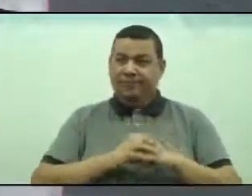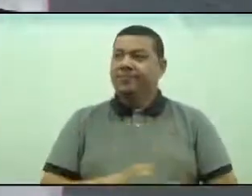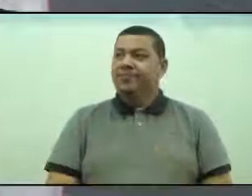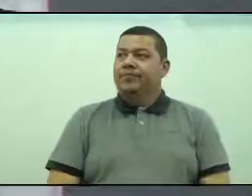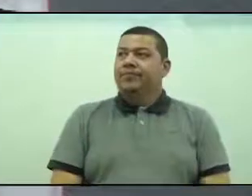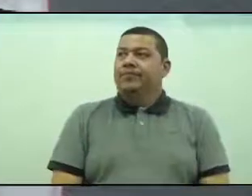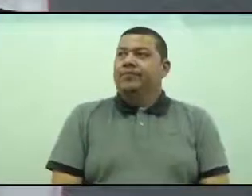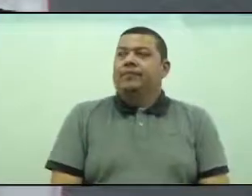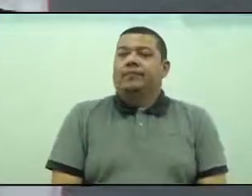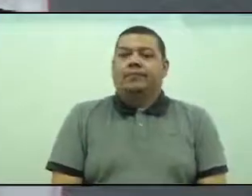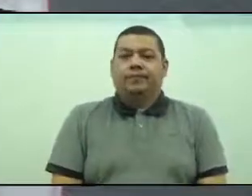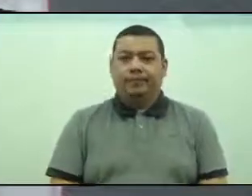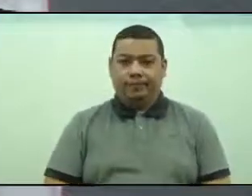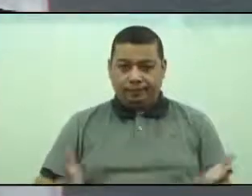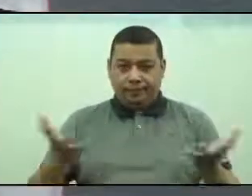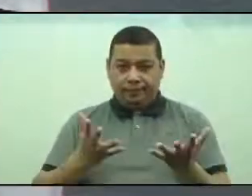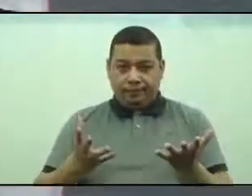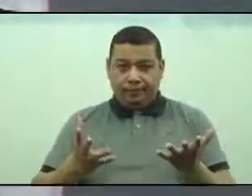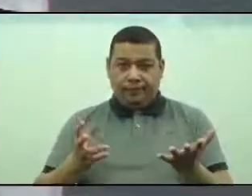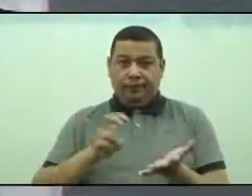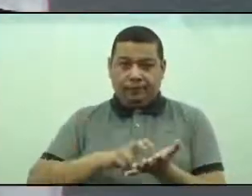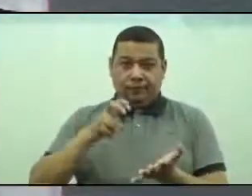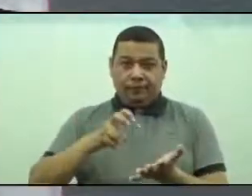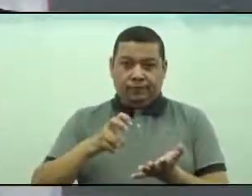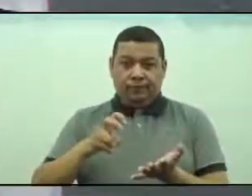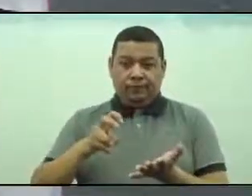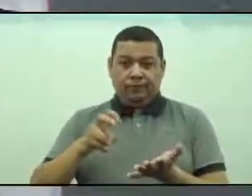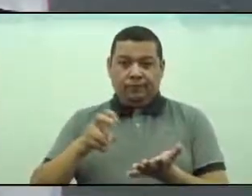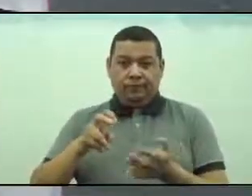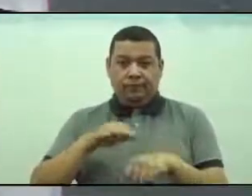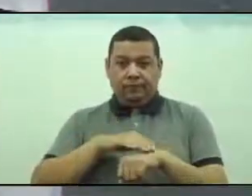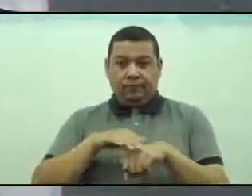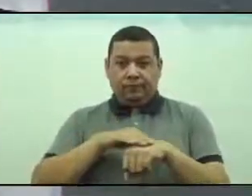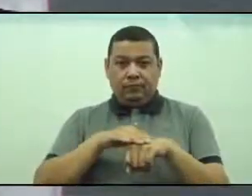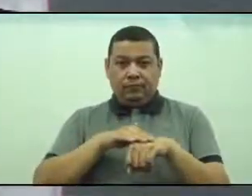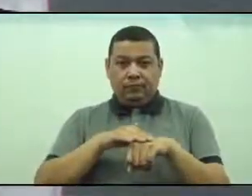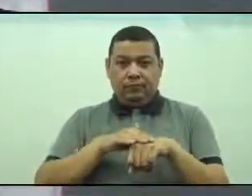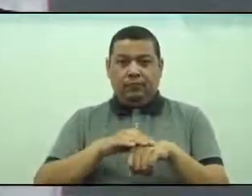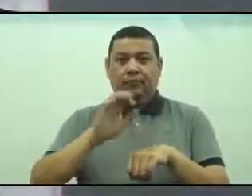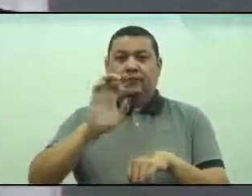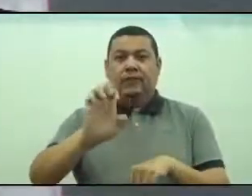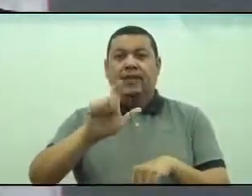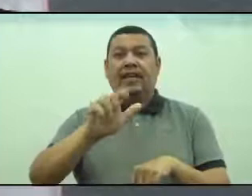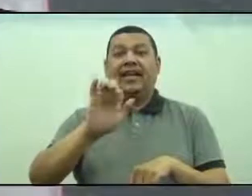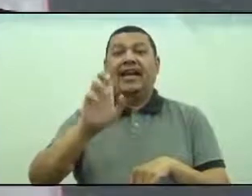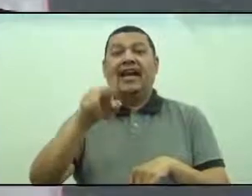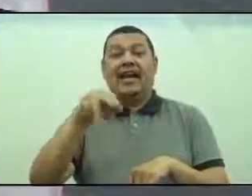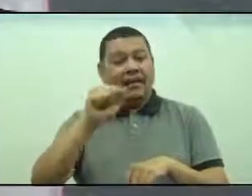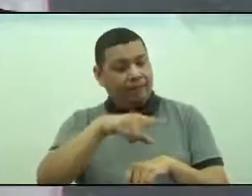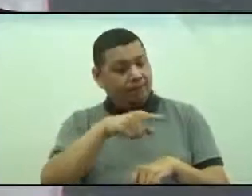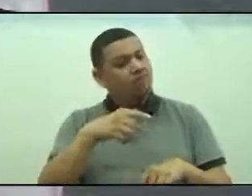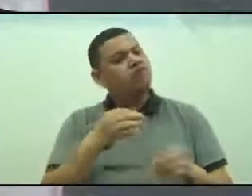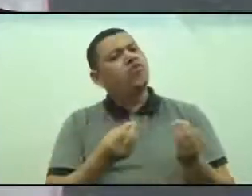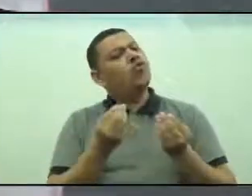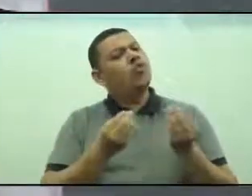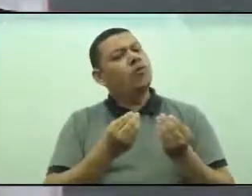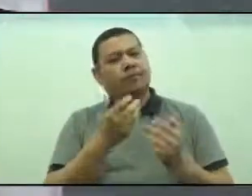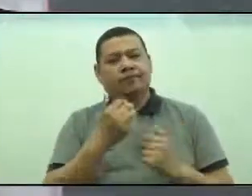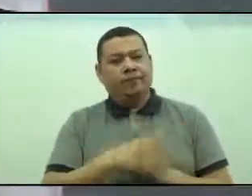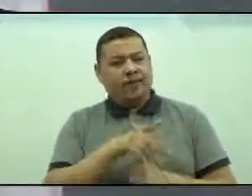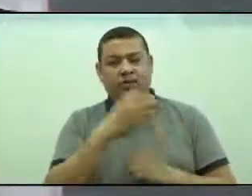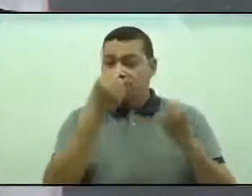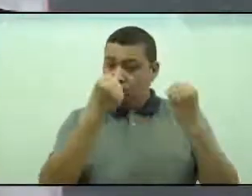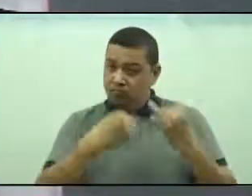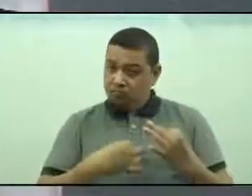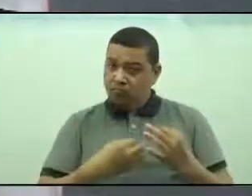Liguei agora de manhã, conversei com a Eliana do Hospital de Campanha, final de semana foi tranquilo, porém na